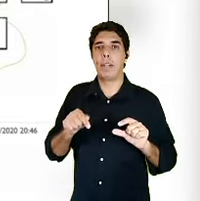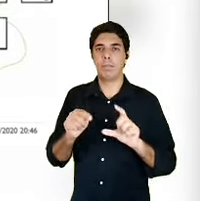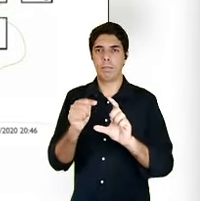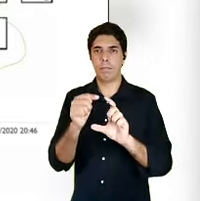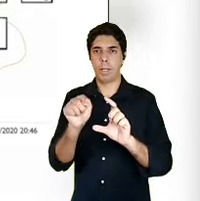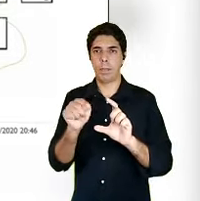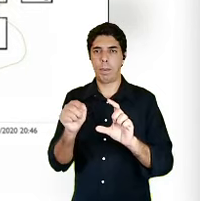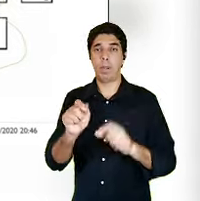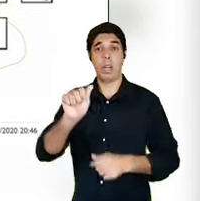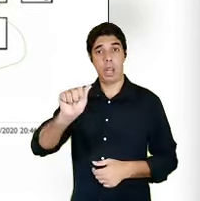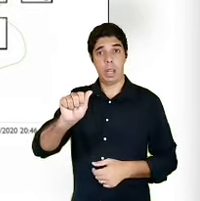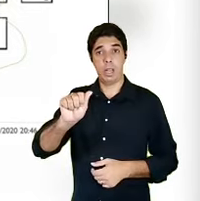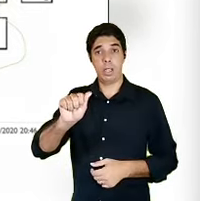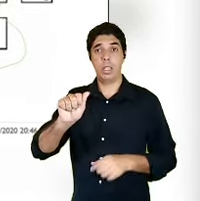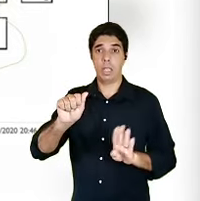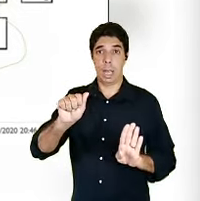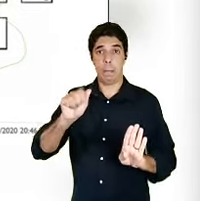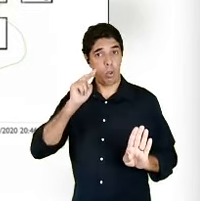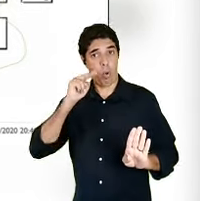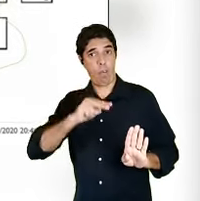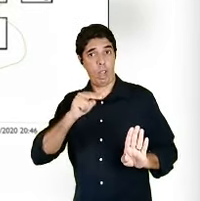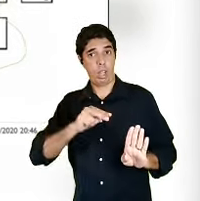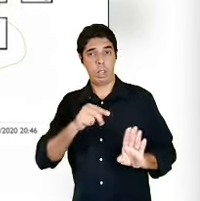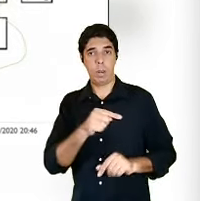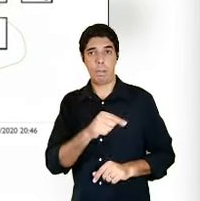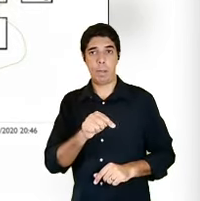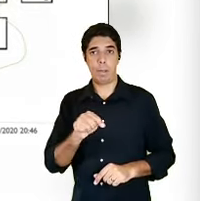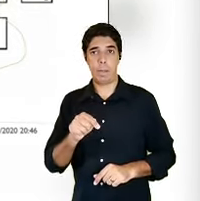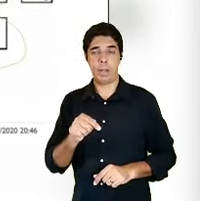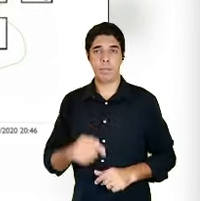Estou representando essa parte B grandona, estou vendo.